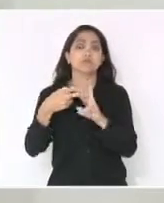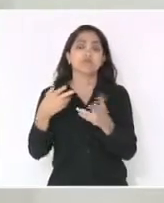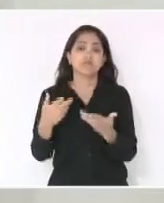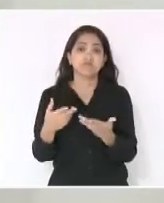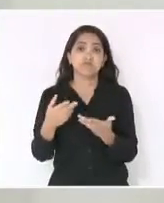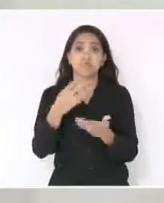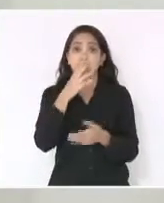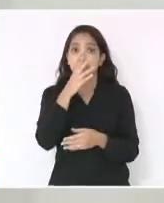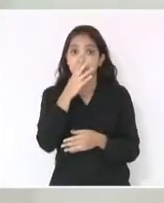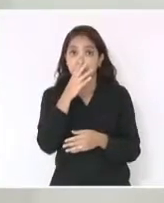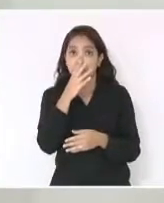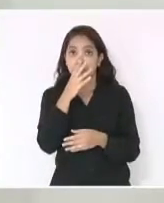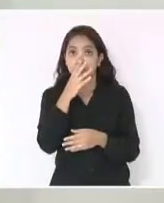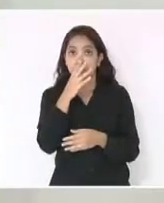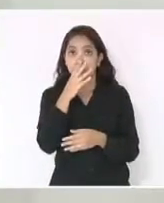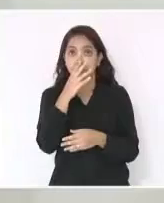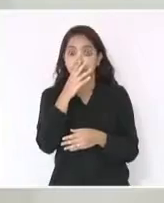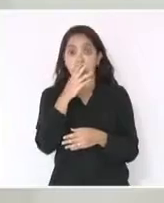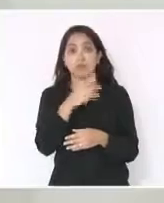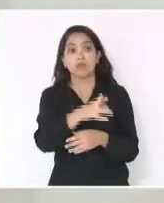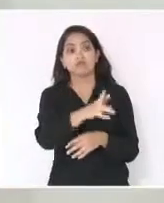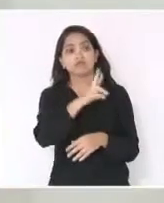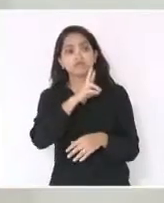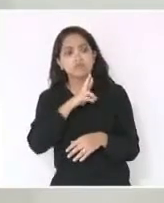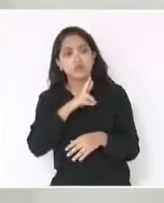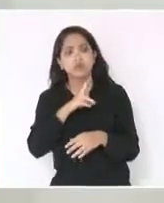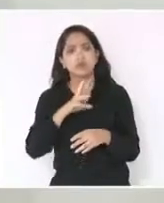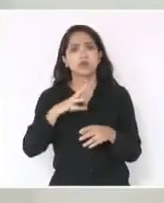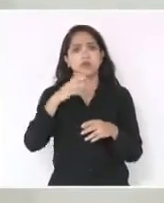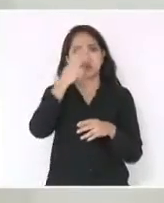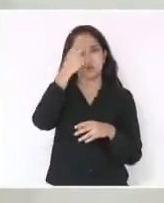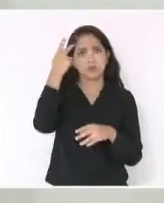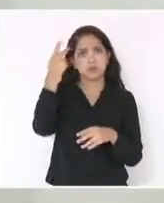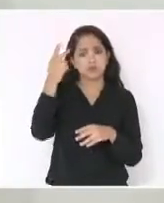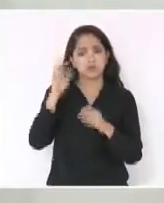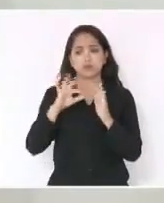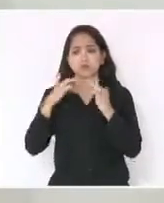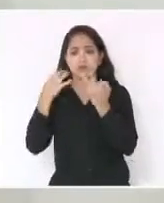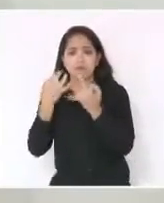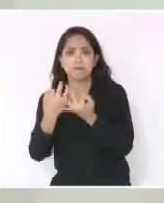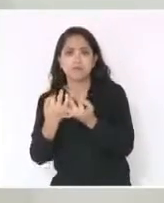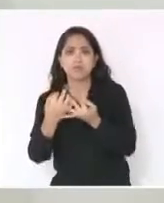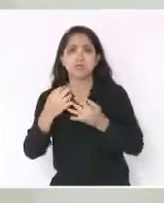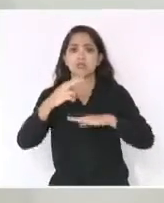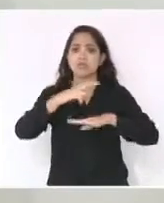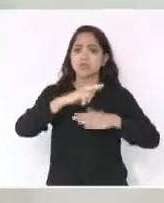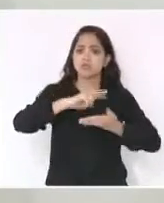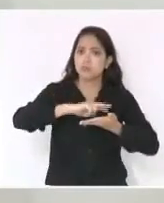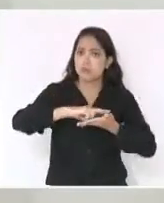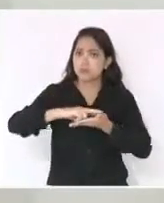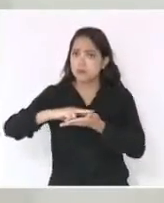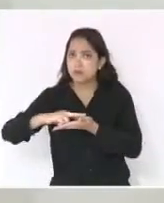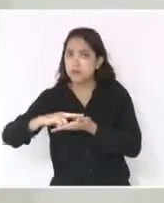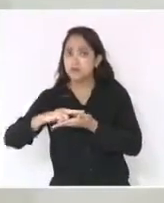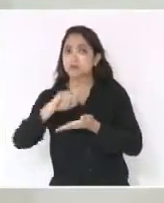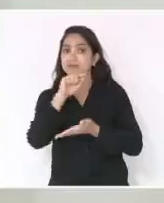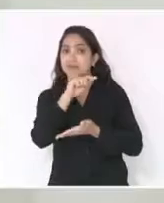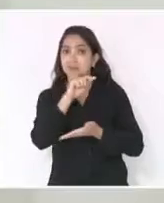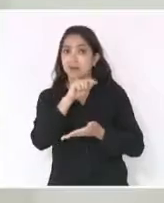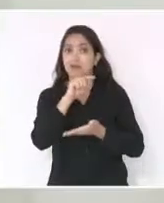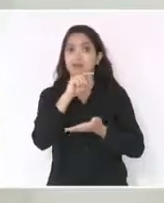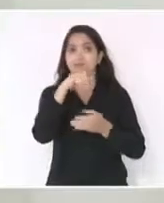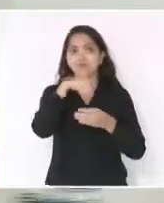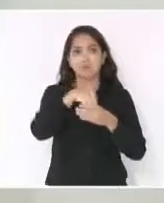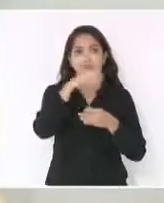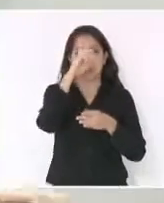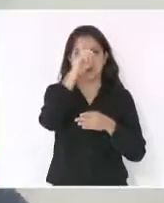nós e tivemos um retorno dos pacientes e familiares de de pacientes de uma forma extraordinários